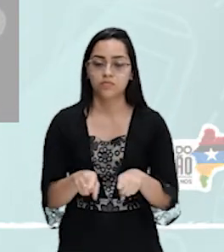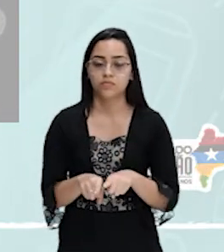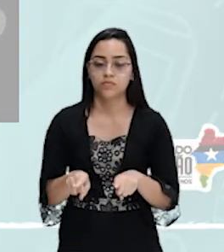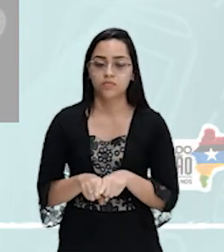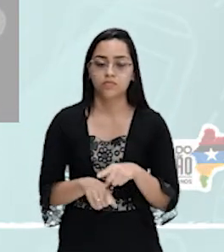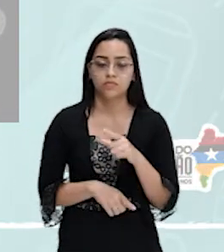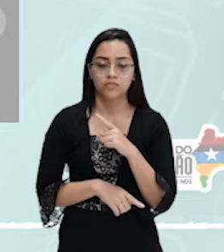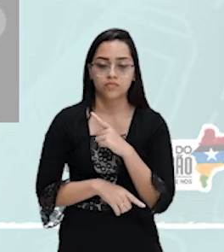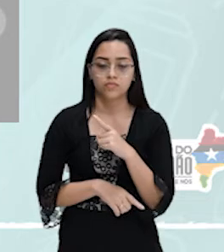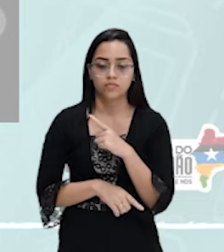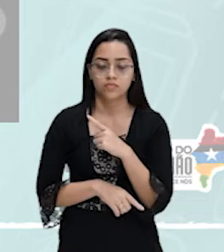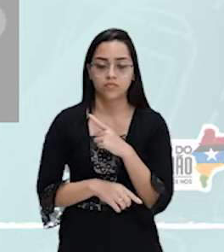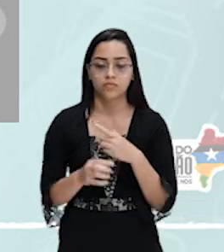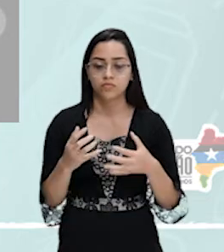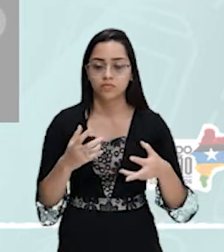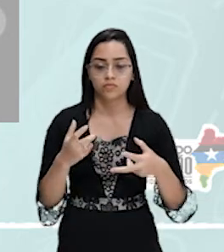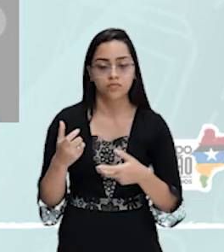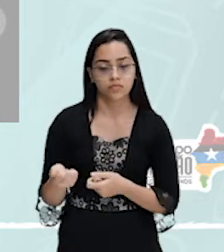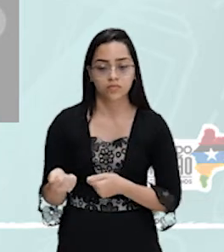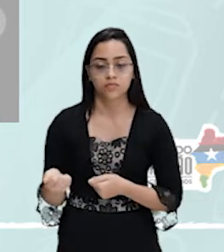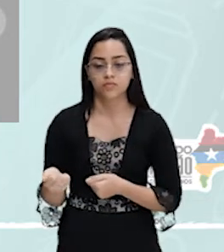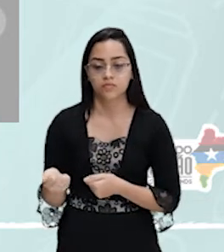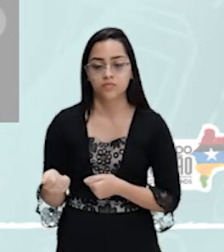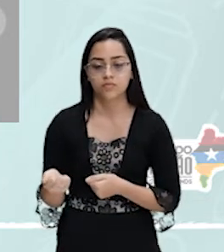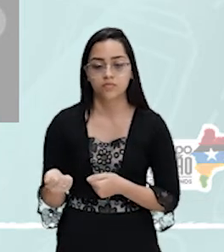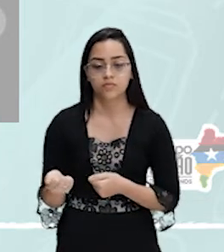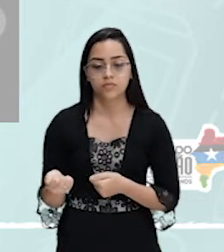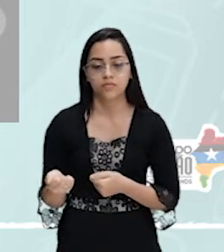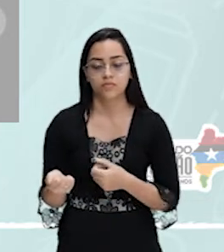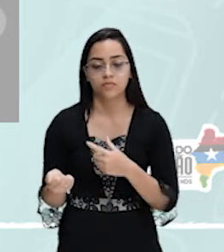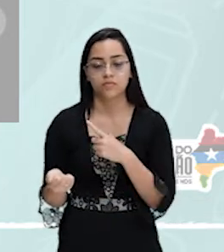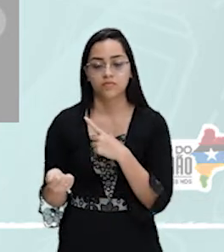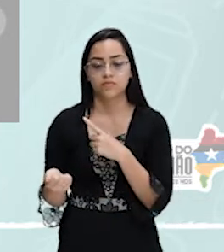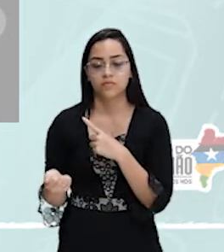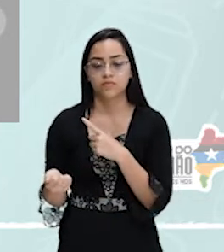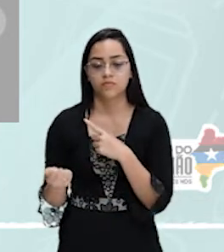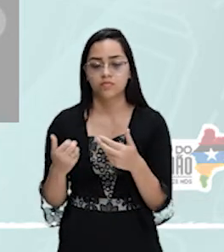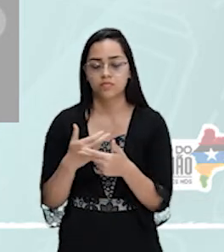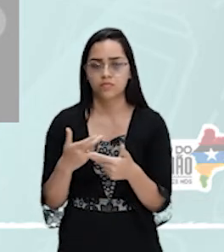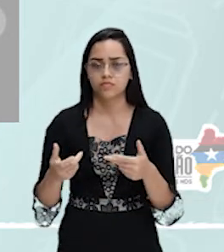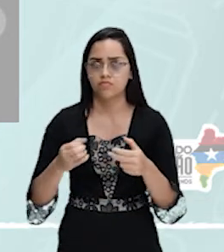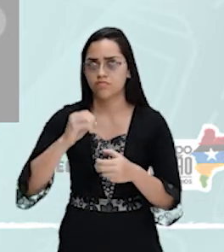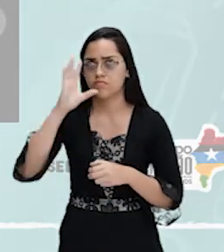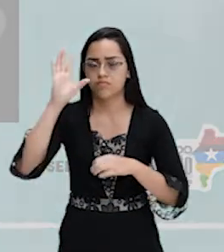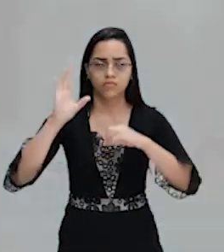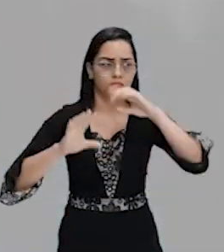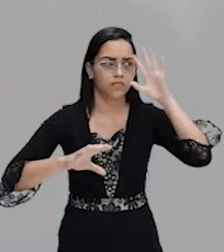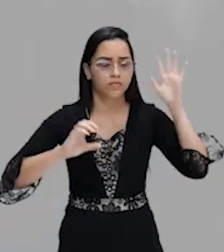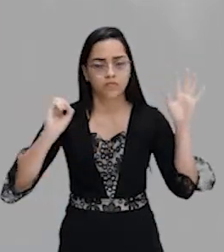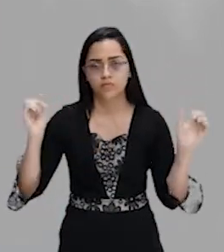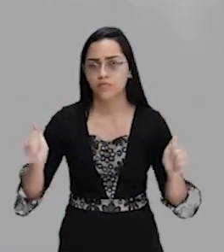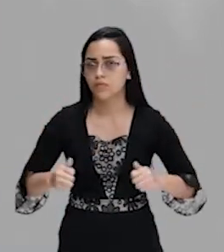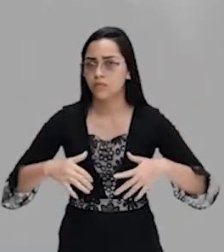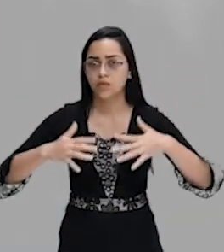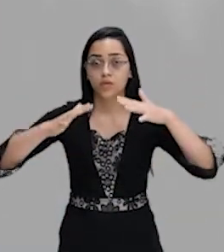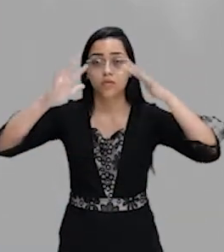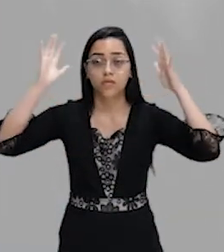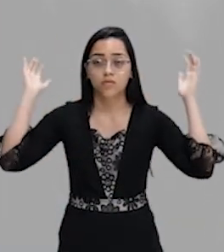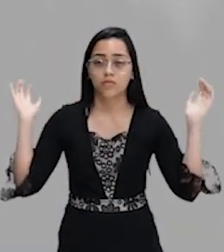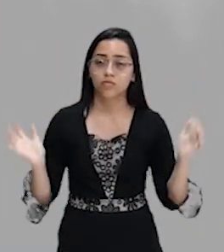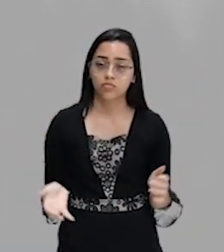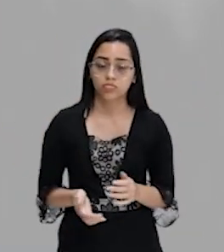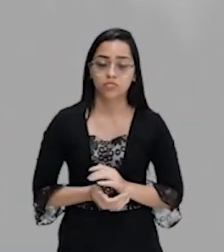tanto desse astro quanto da Terra, né? Então, jogou-se aí muitos sedimentos para cima, muita poeira, muitas